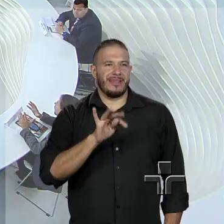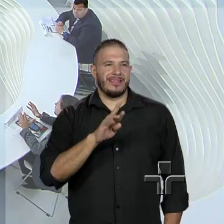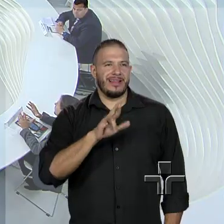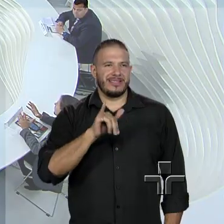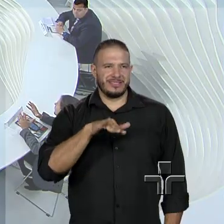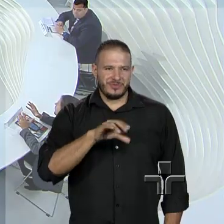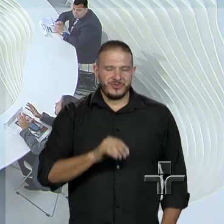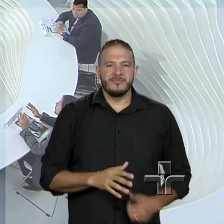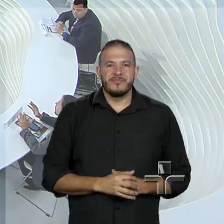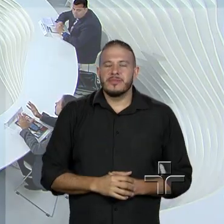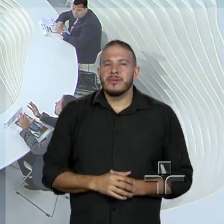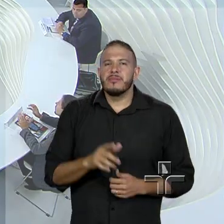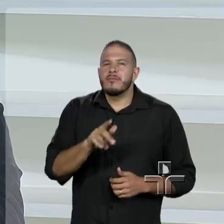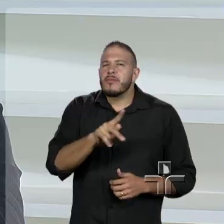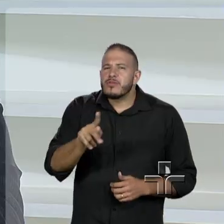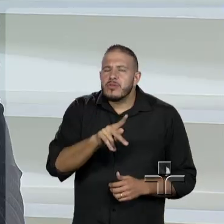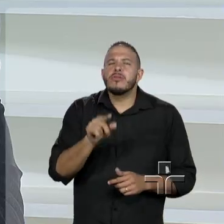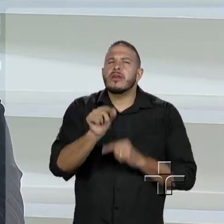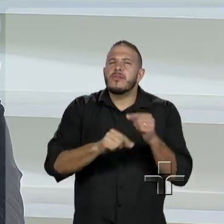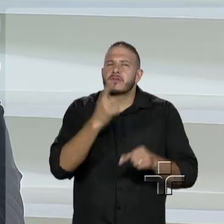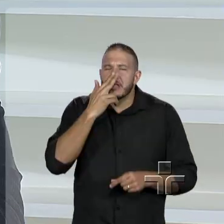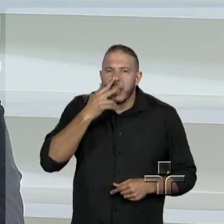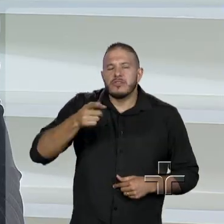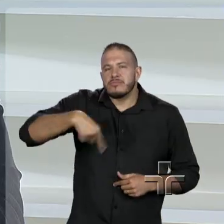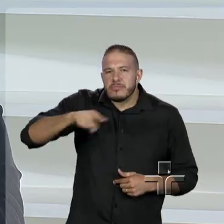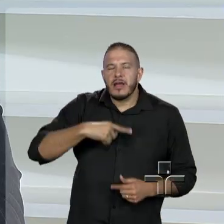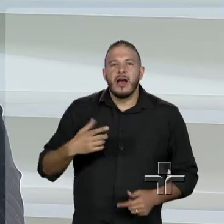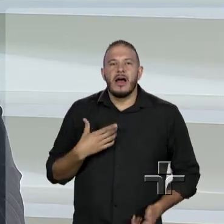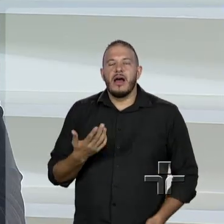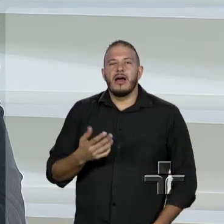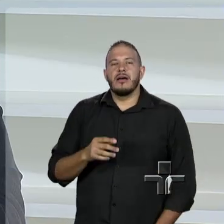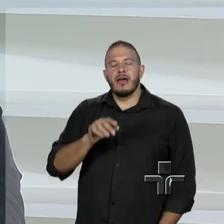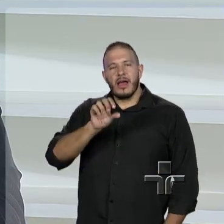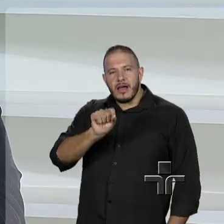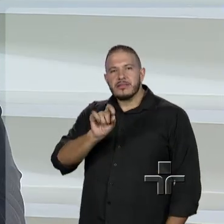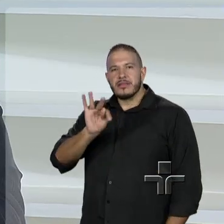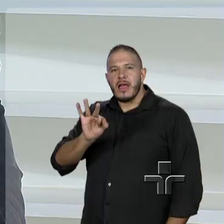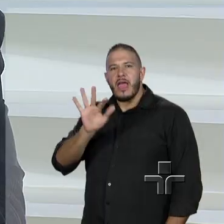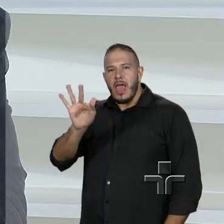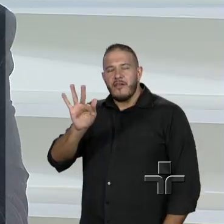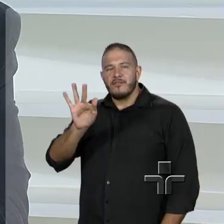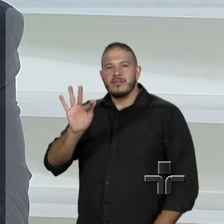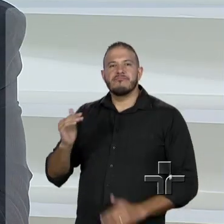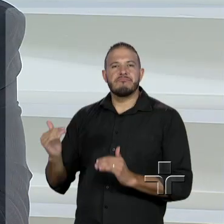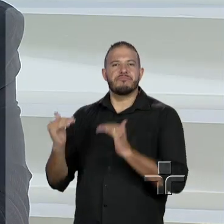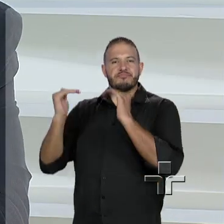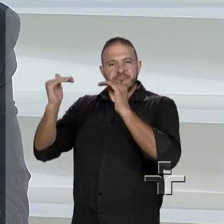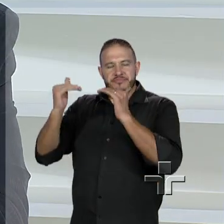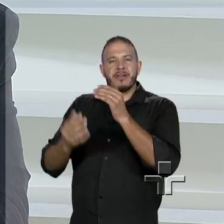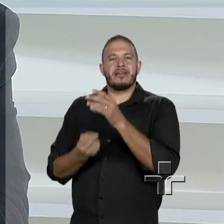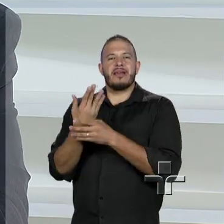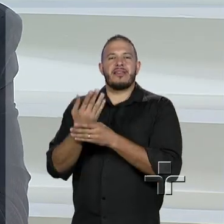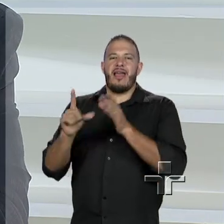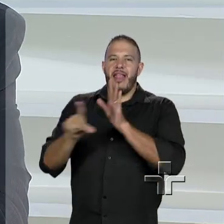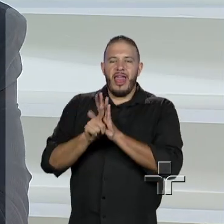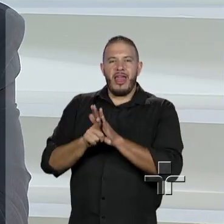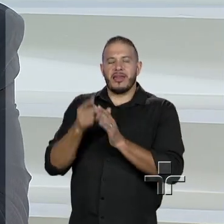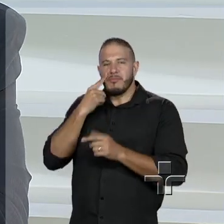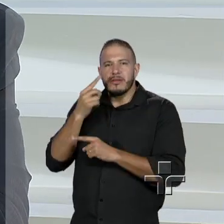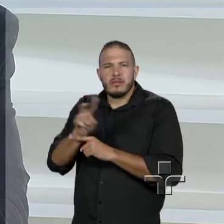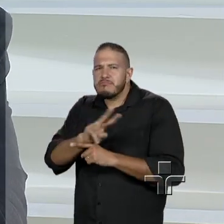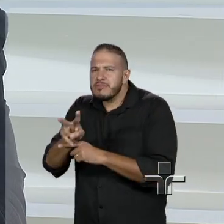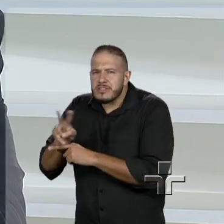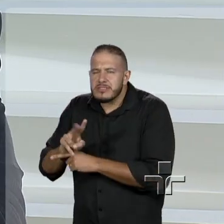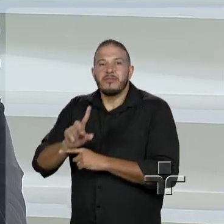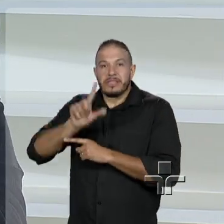uma democracia que tem o Supremo Tribunal Federal como protagonista, que cria leis e que manda abrir investigações sobre as quais ele